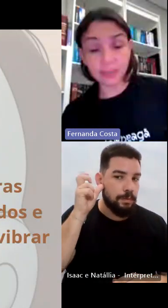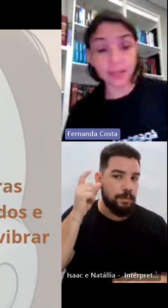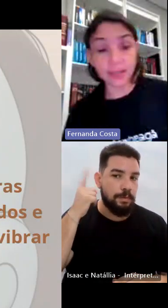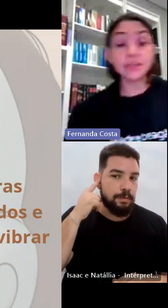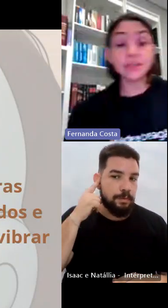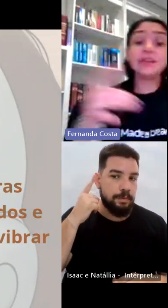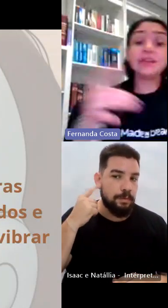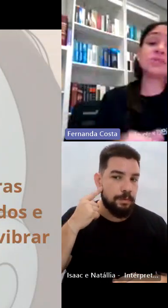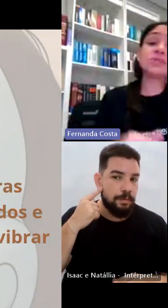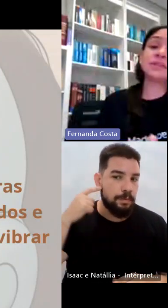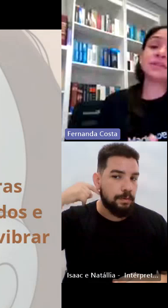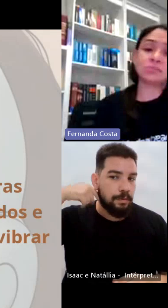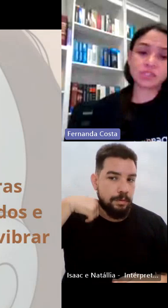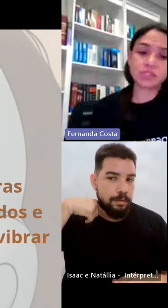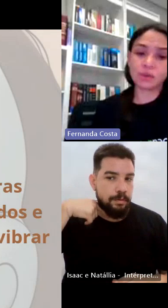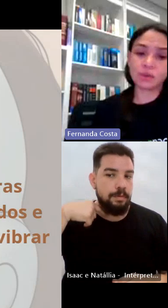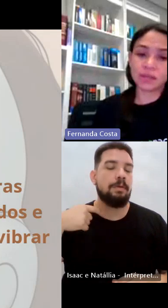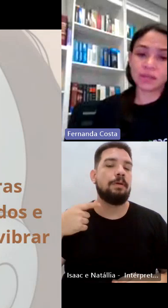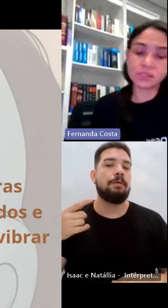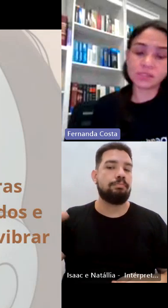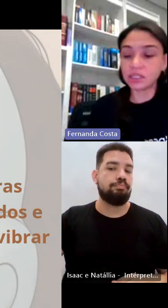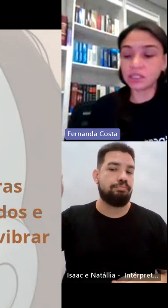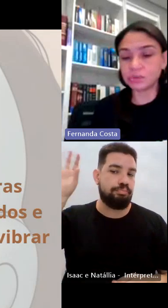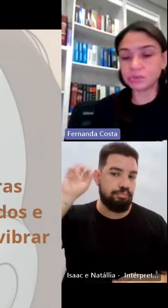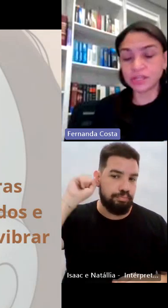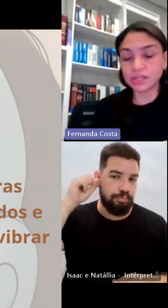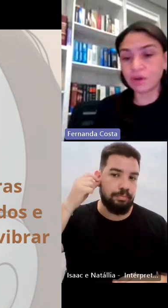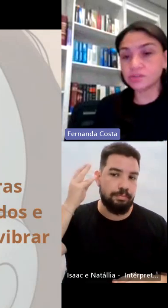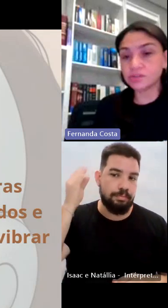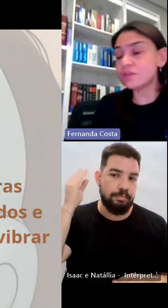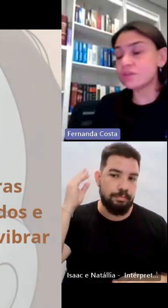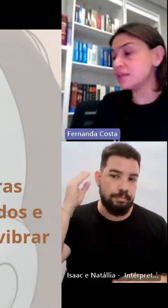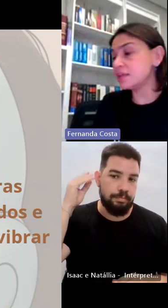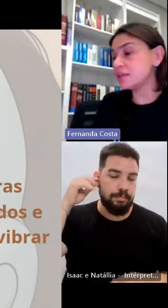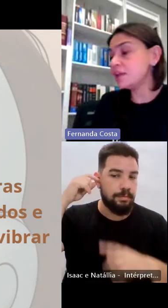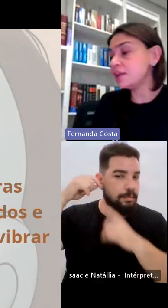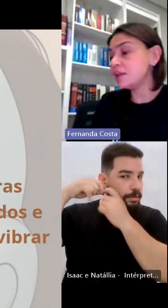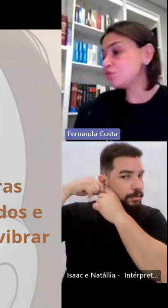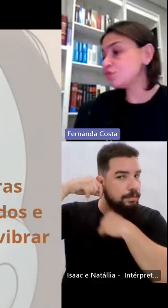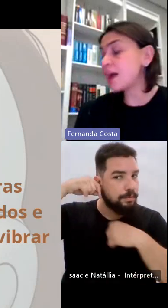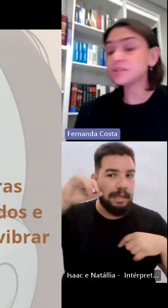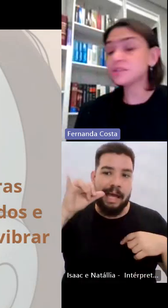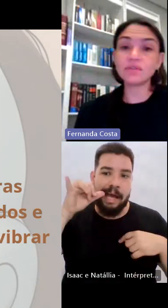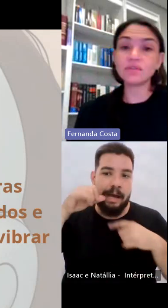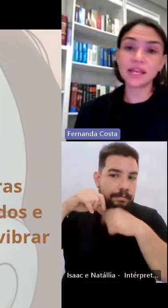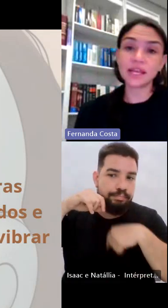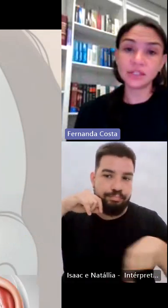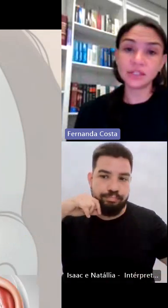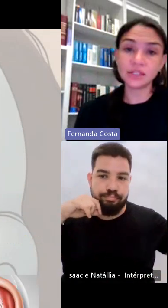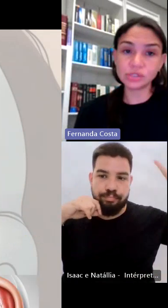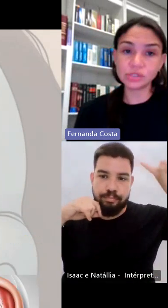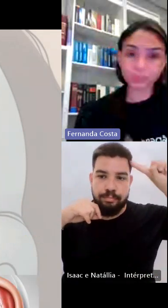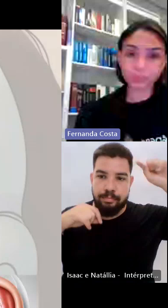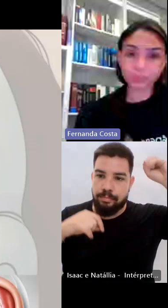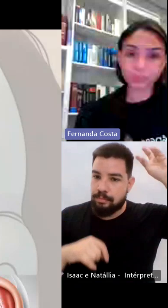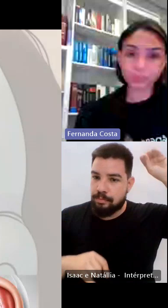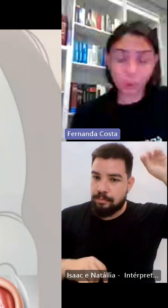e interna, e vão ser, então, transformados em impulsos nervosos que vão ser codificados, que vão ser